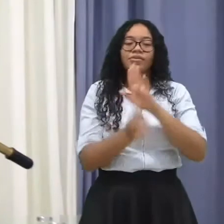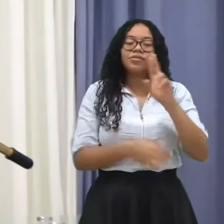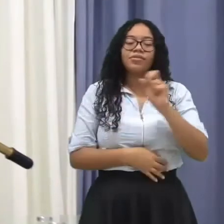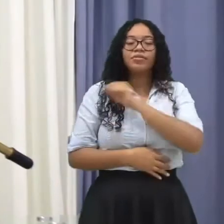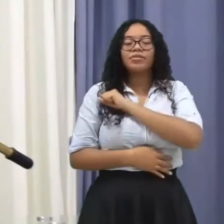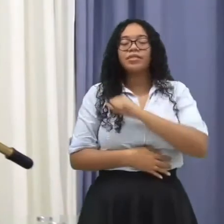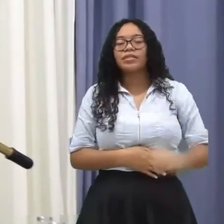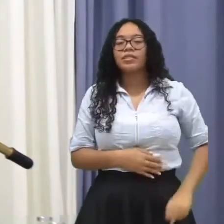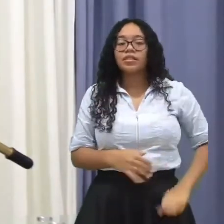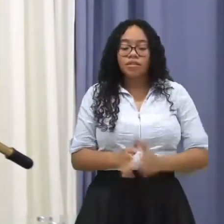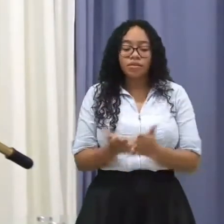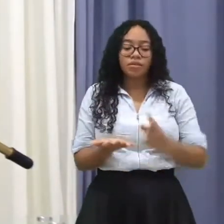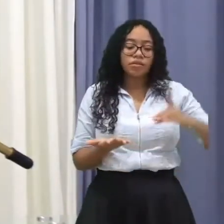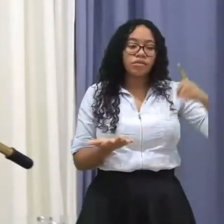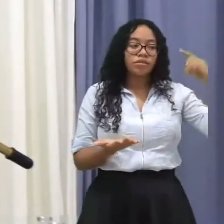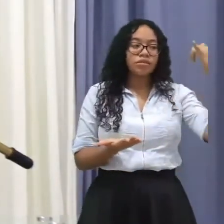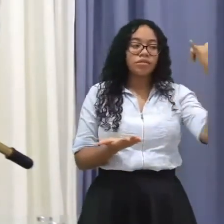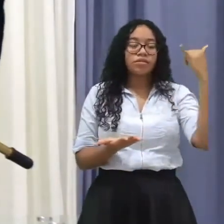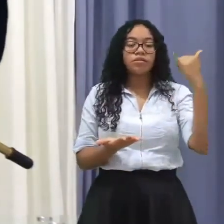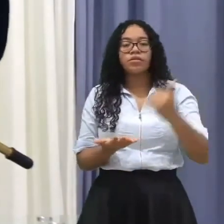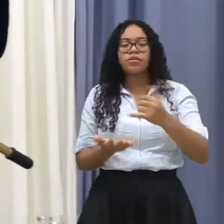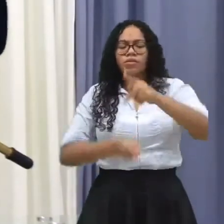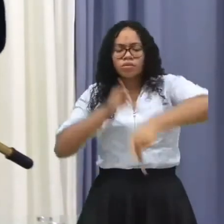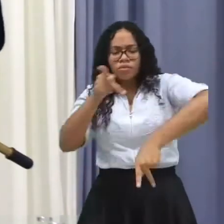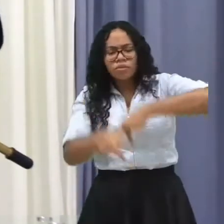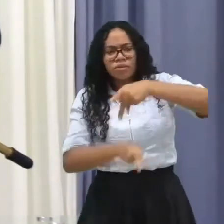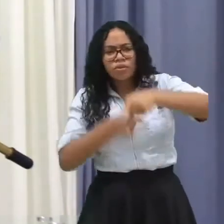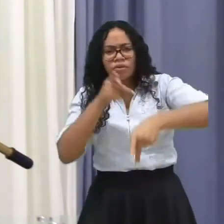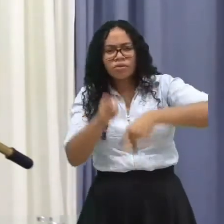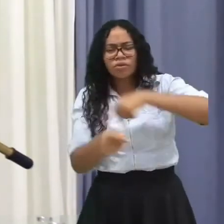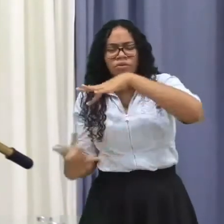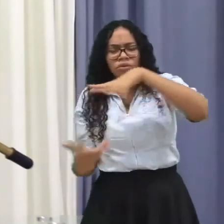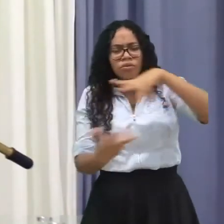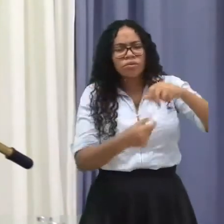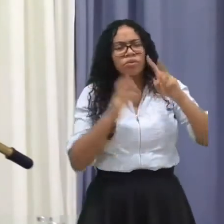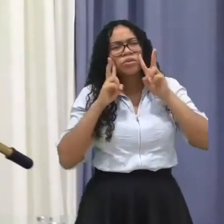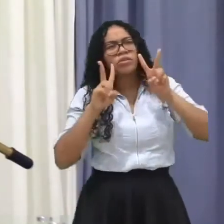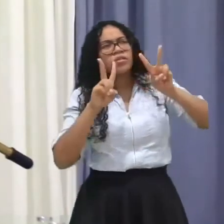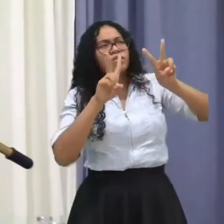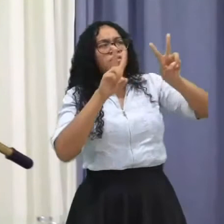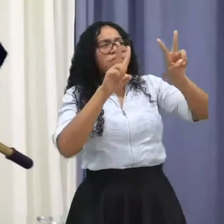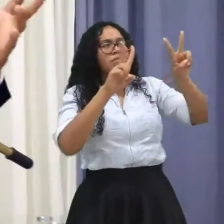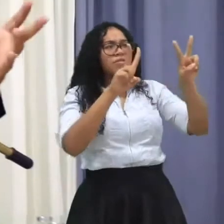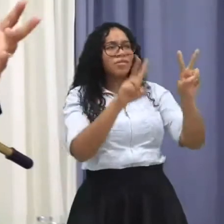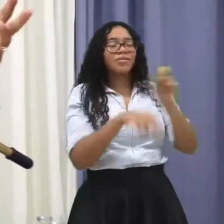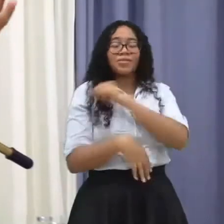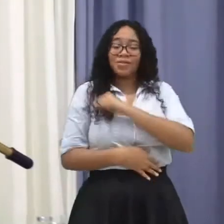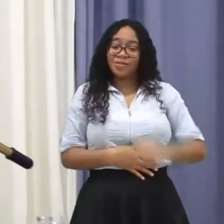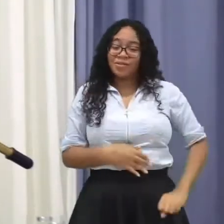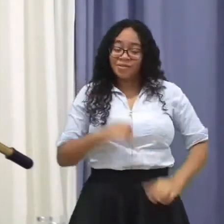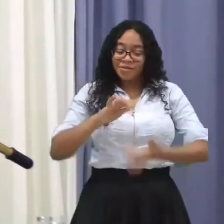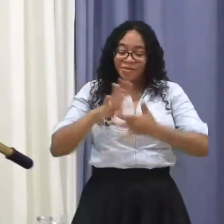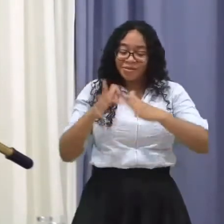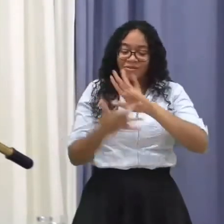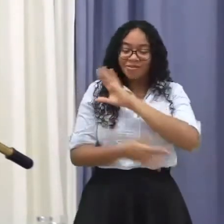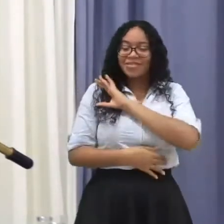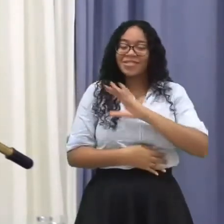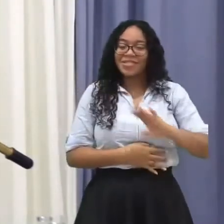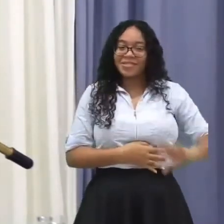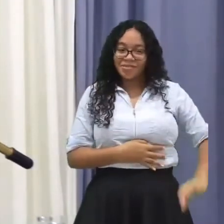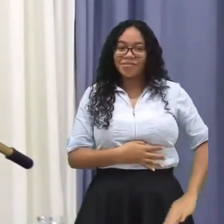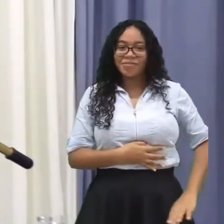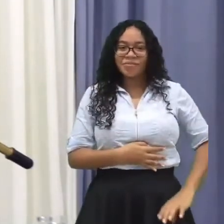E a Bíblia diz que quando os povos da terra olharem o Senhor Jesus Cristo em glória, eles vão